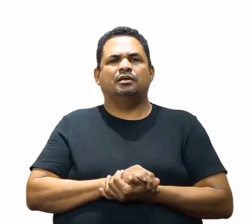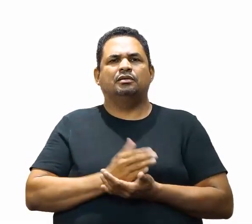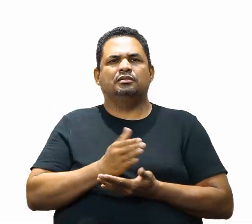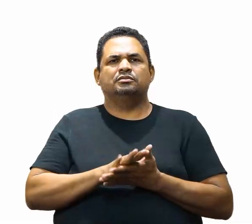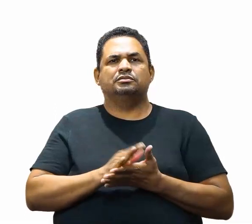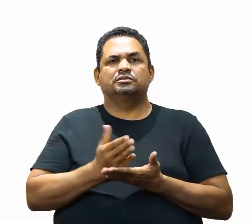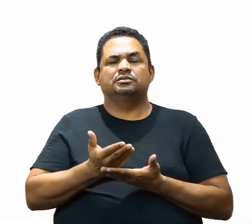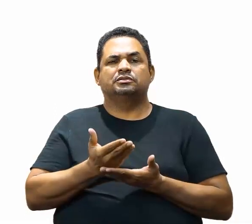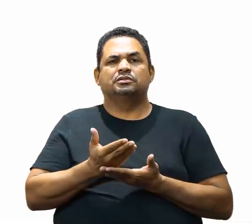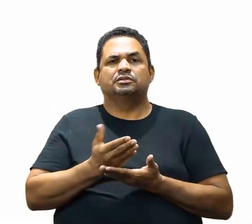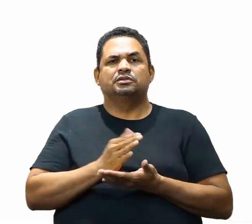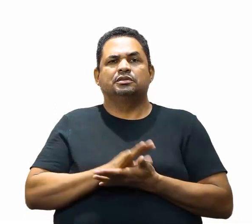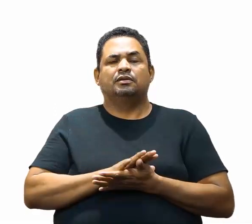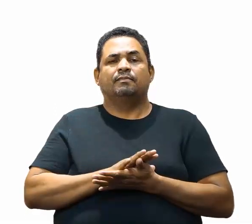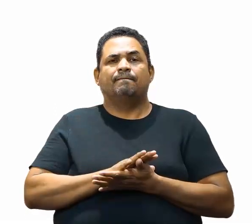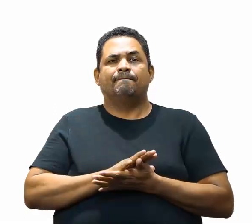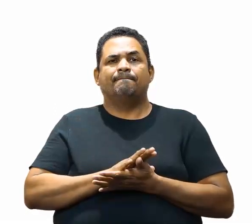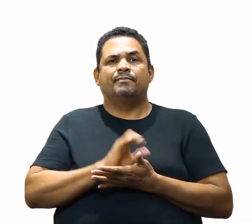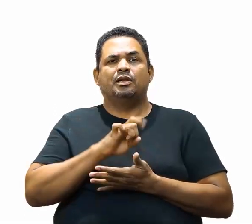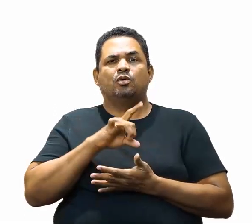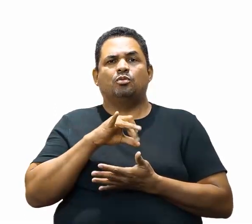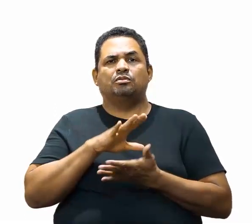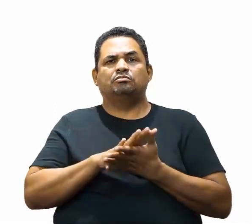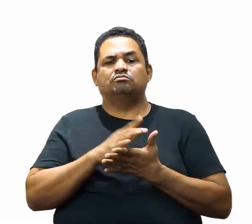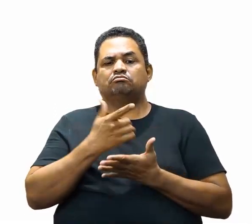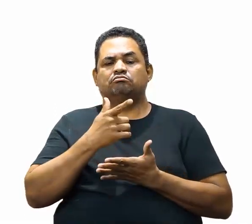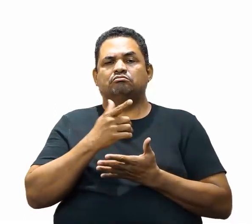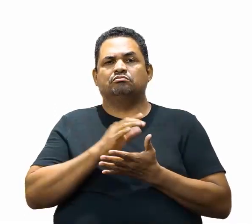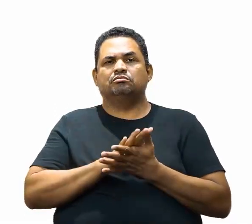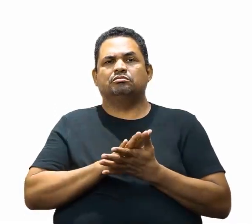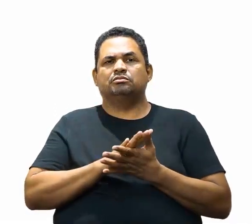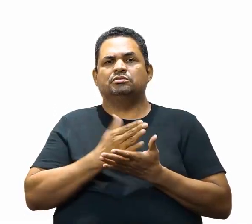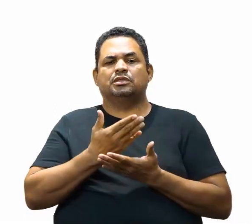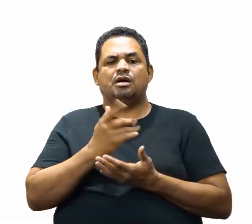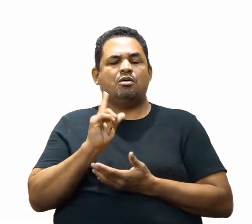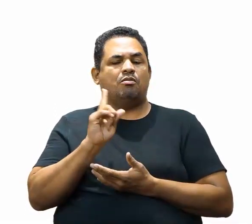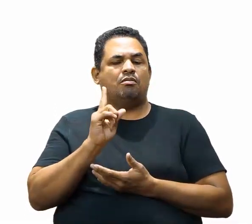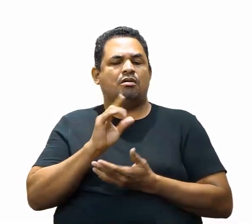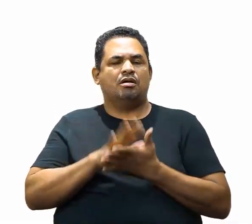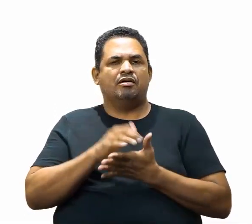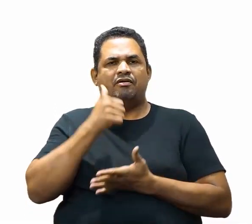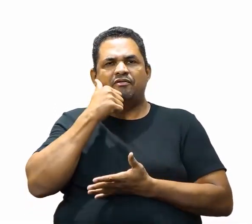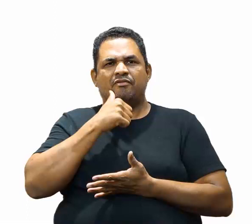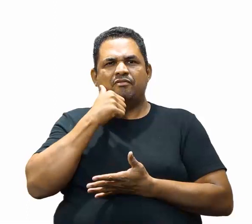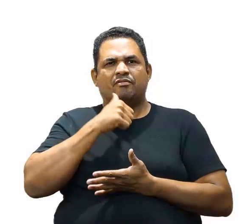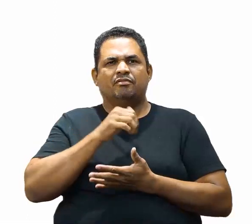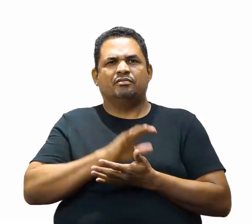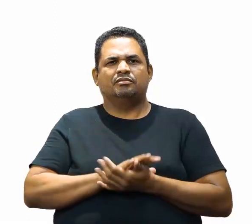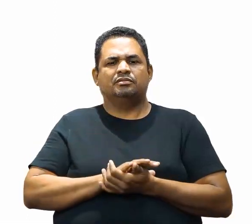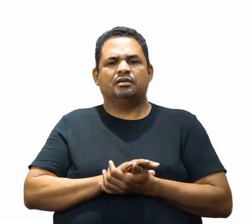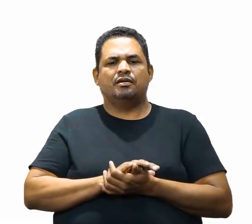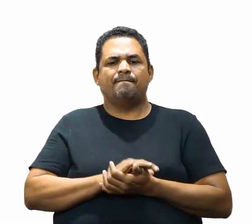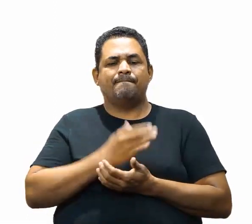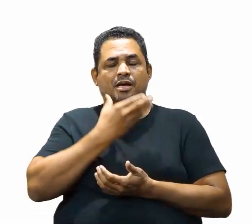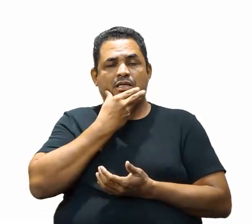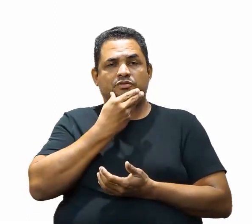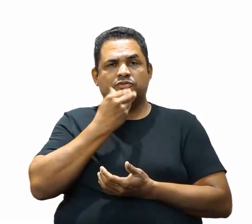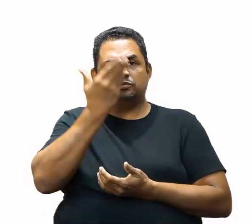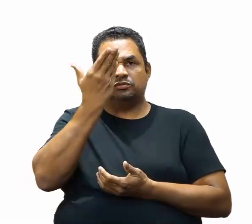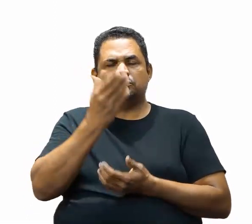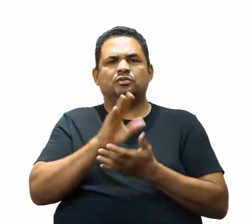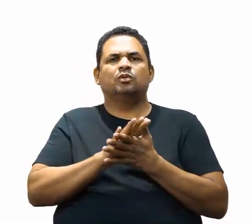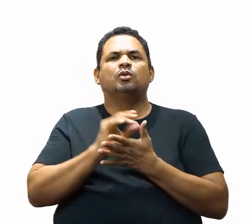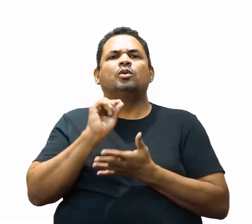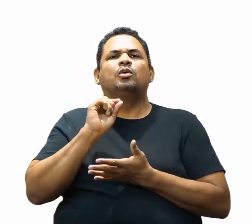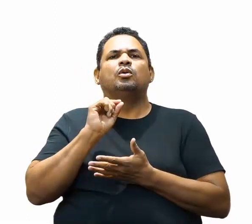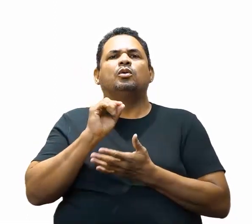ela é a única que termina em umbre, que não é feminino, mas e é sim masculino. E o que mais que também